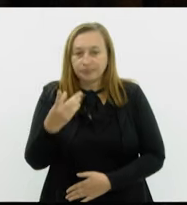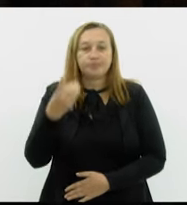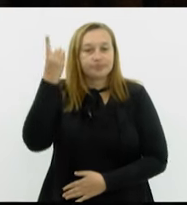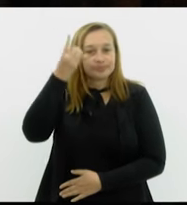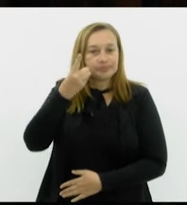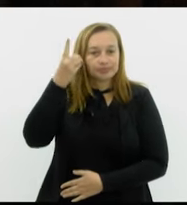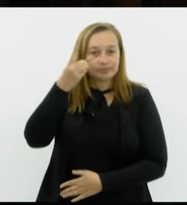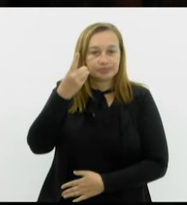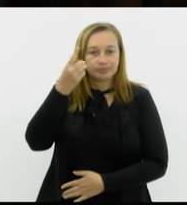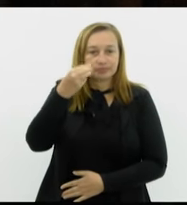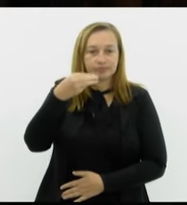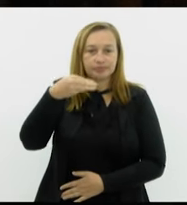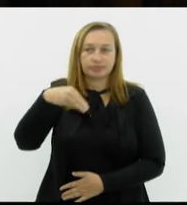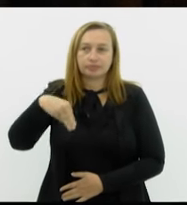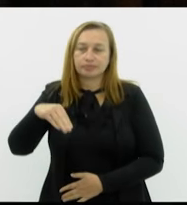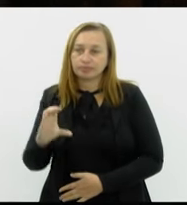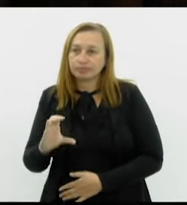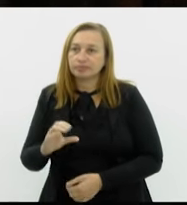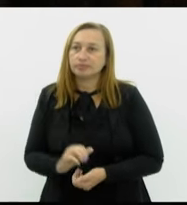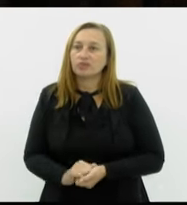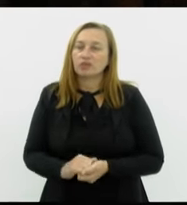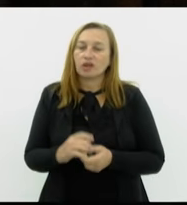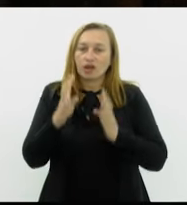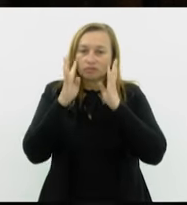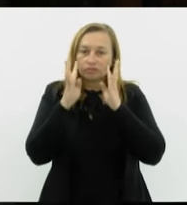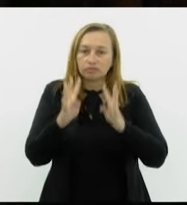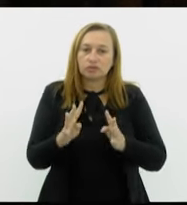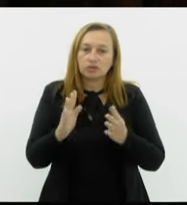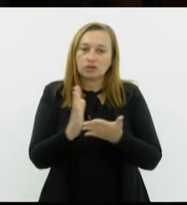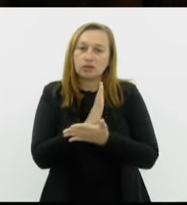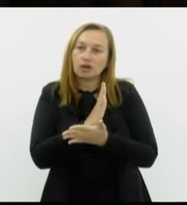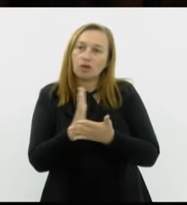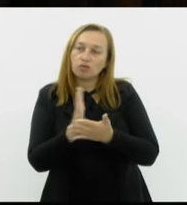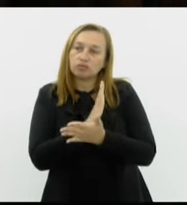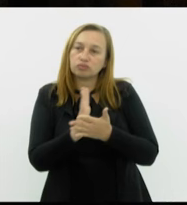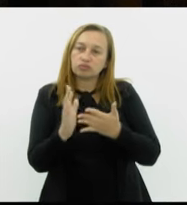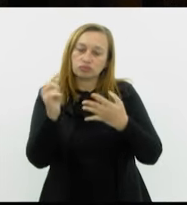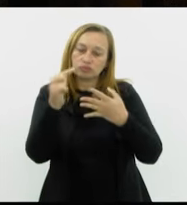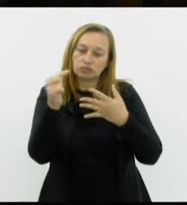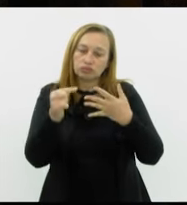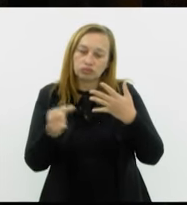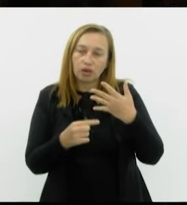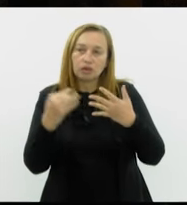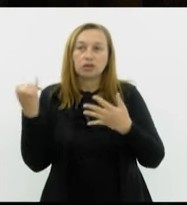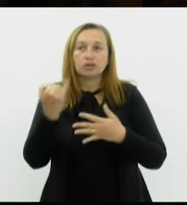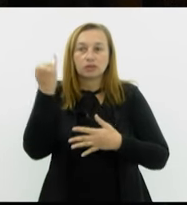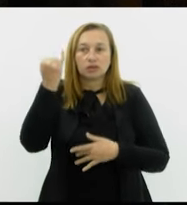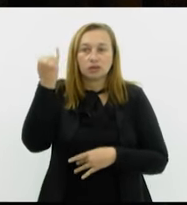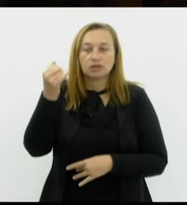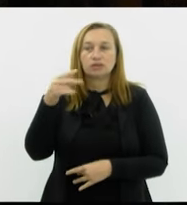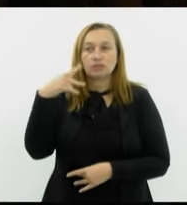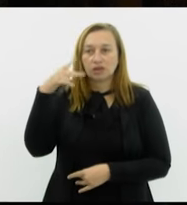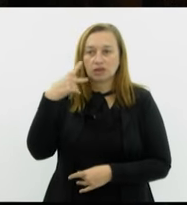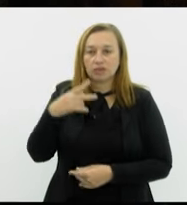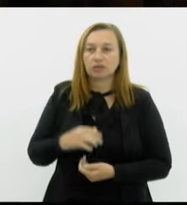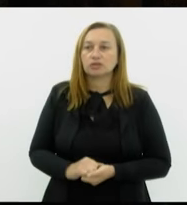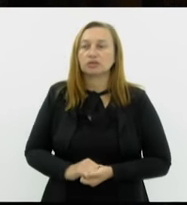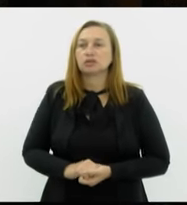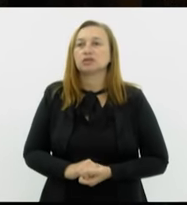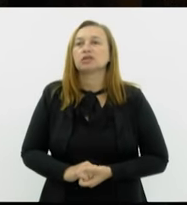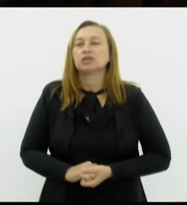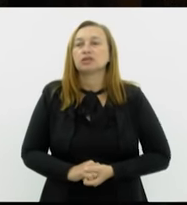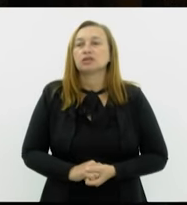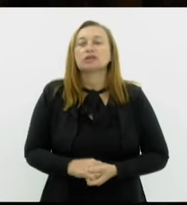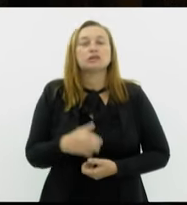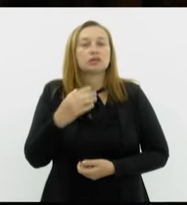Carlos Mink, eu queria chamar a atenção para mais alguns pontos, que eu acho que é importante esse parlamento